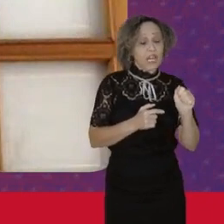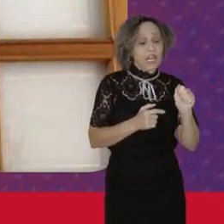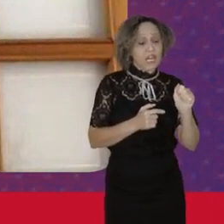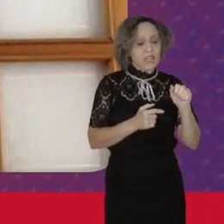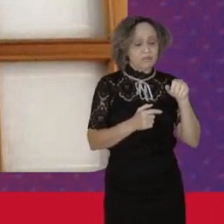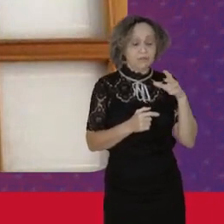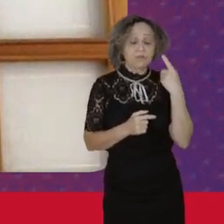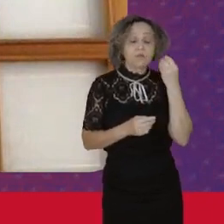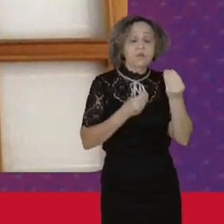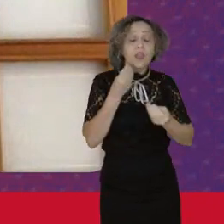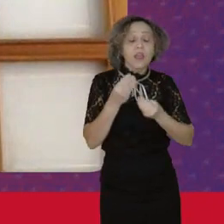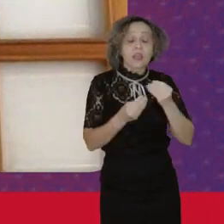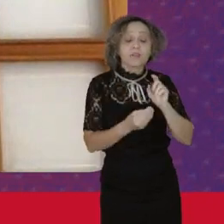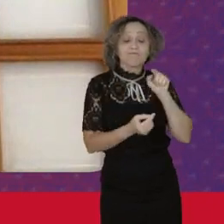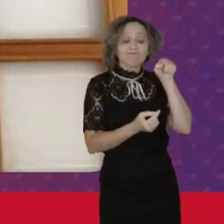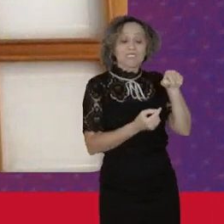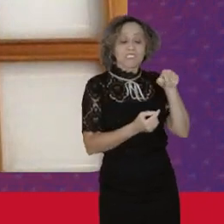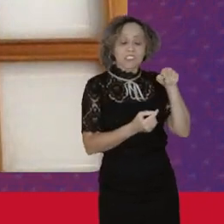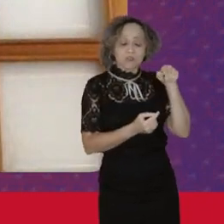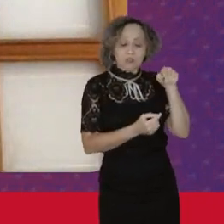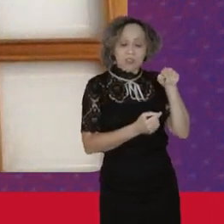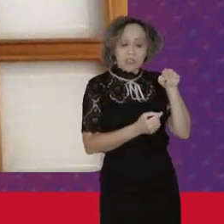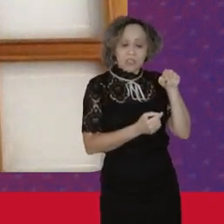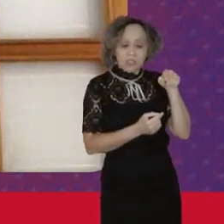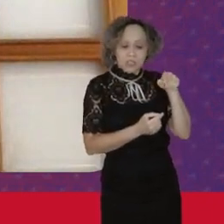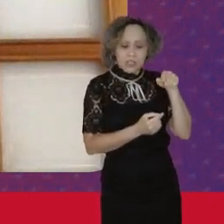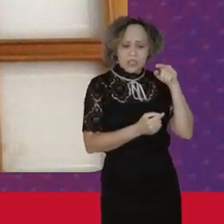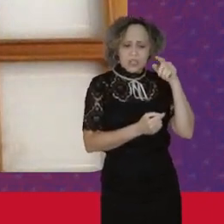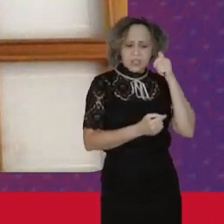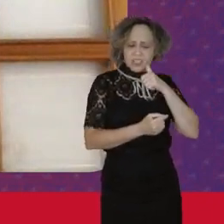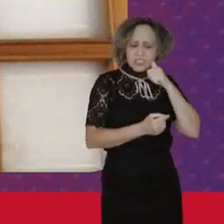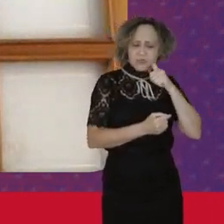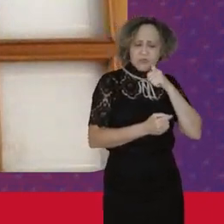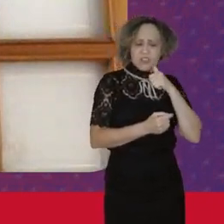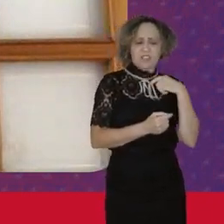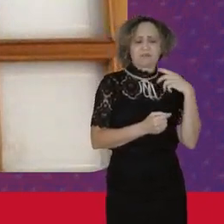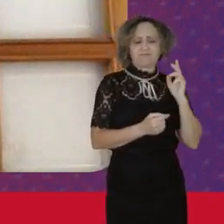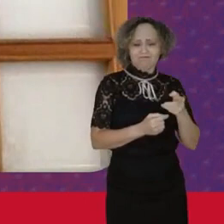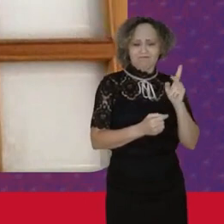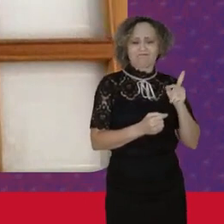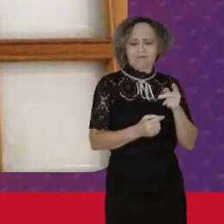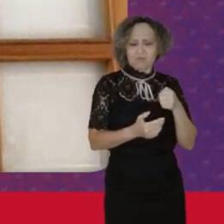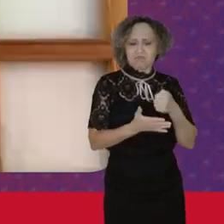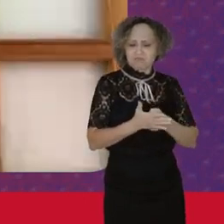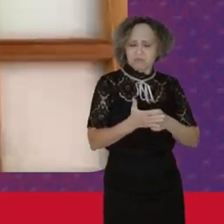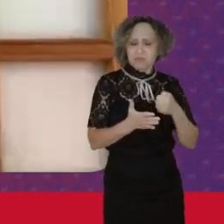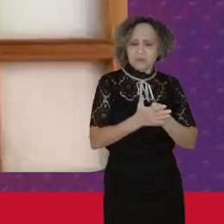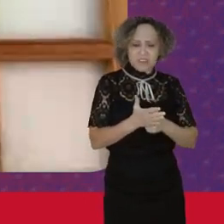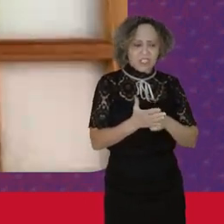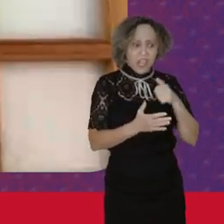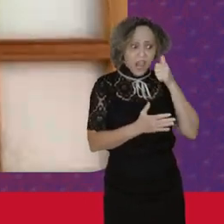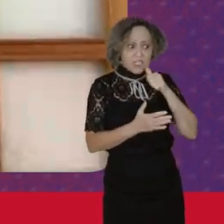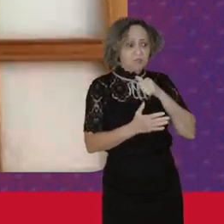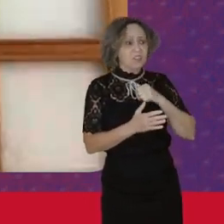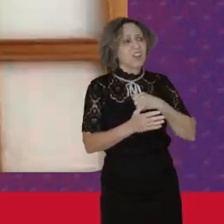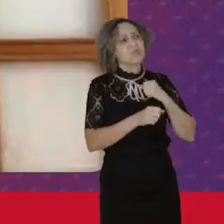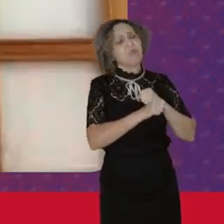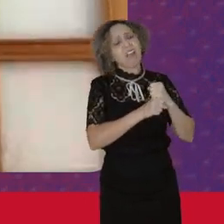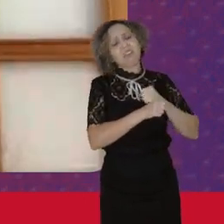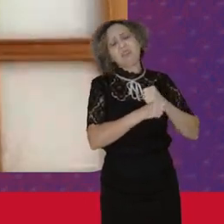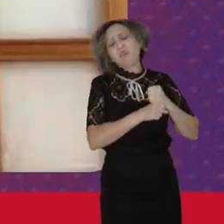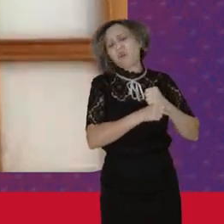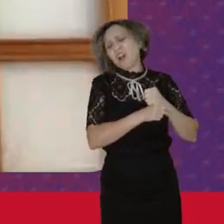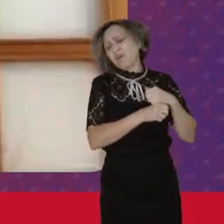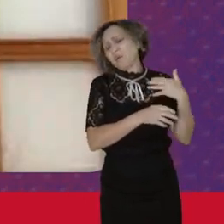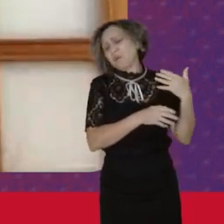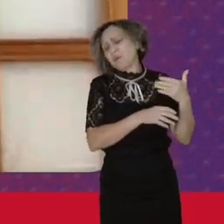que a diversidade das mulheres, né, que as mulheres sempre cultivaram, até porque ficaram excluídas desse modelo